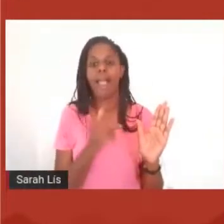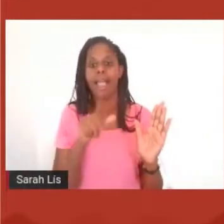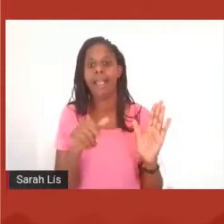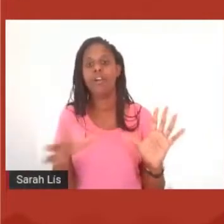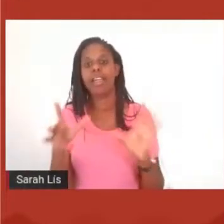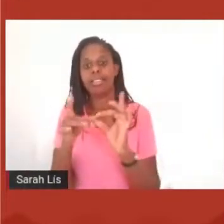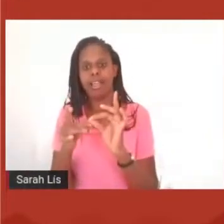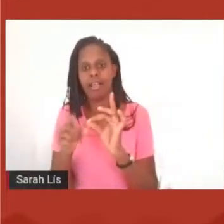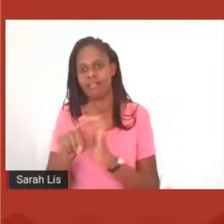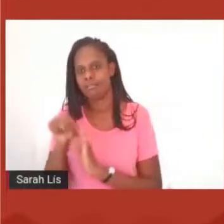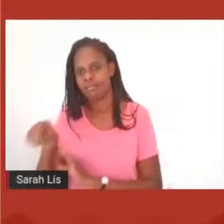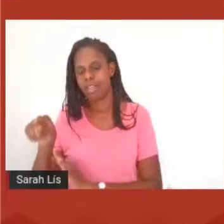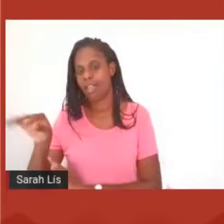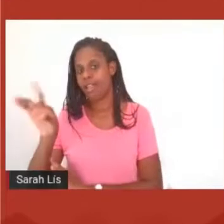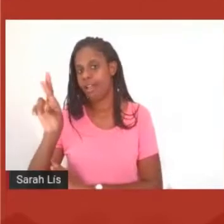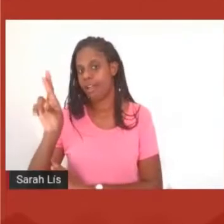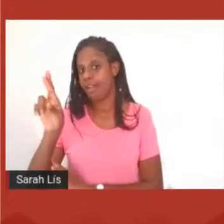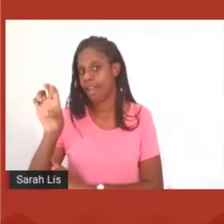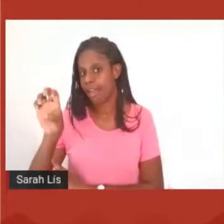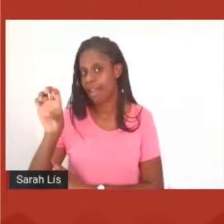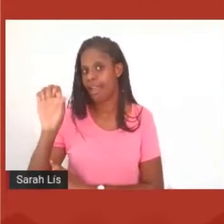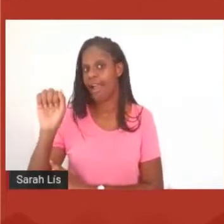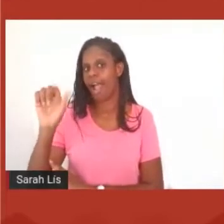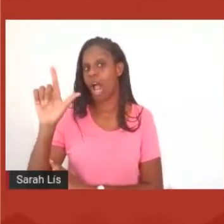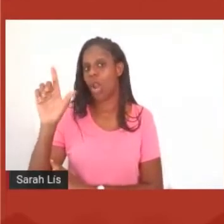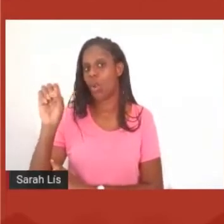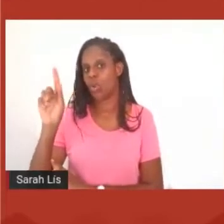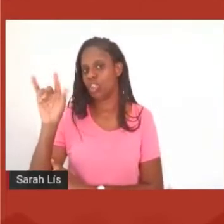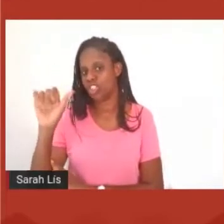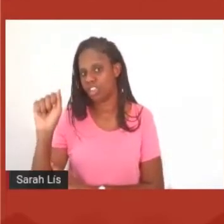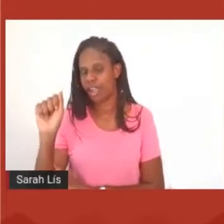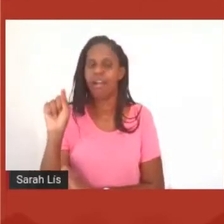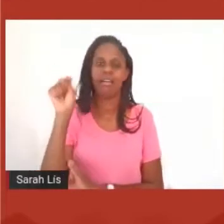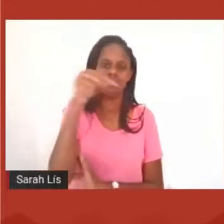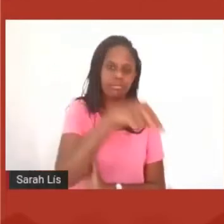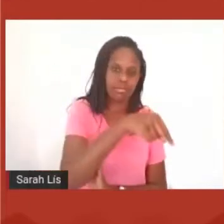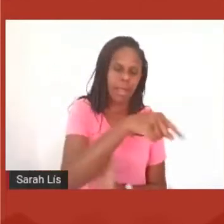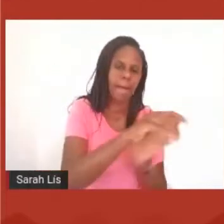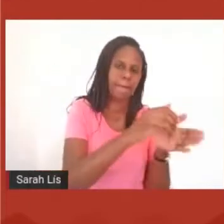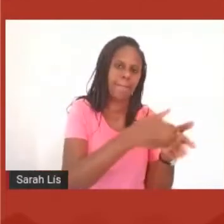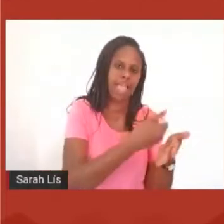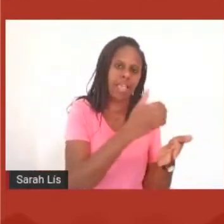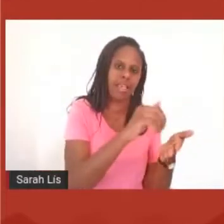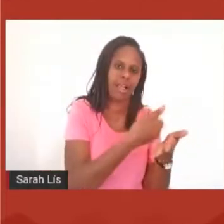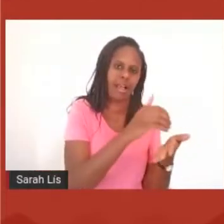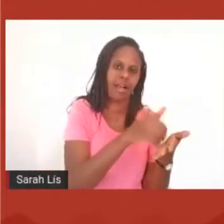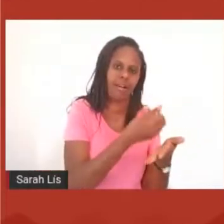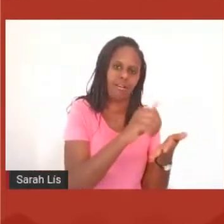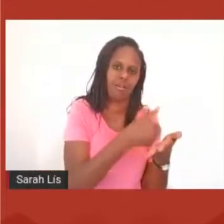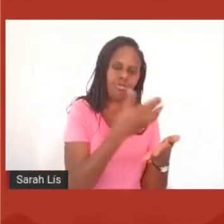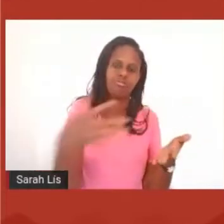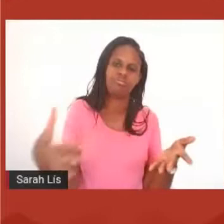e o problema dado na FUVEST e o mingau que está envolvido ali na história.